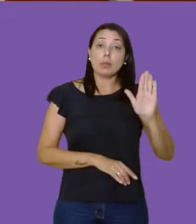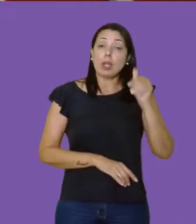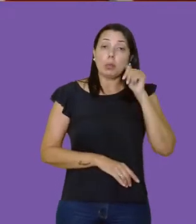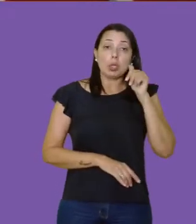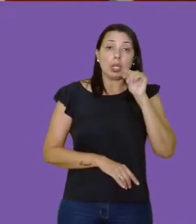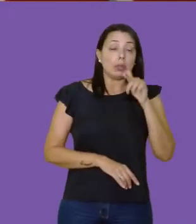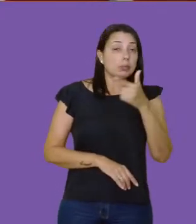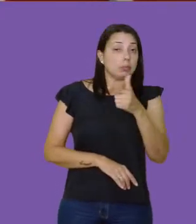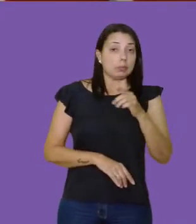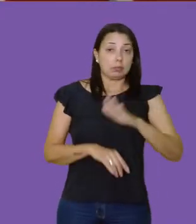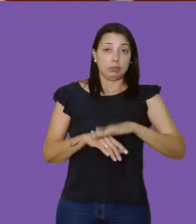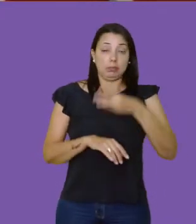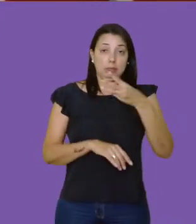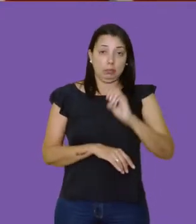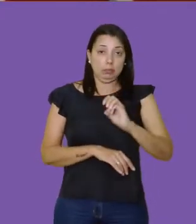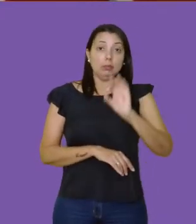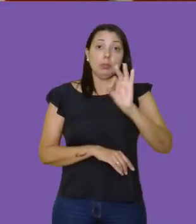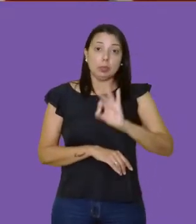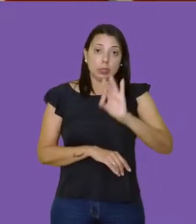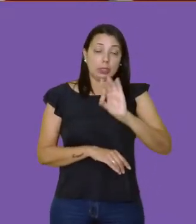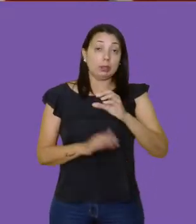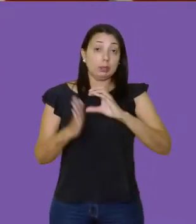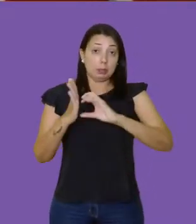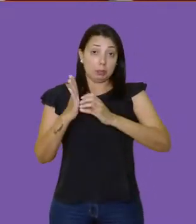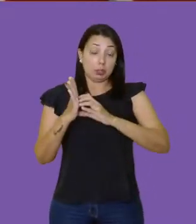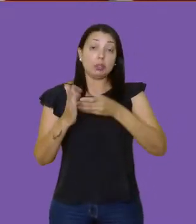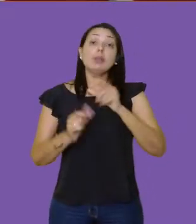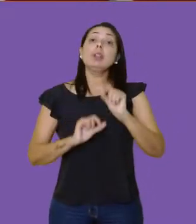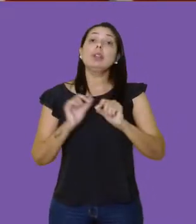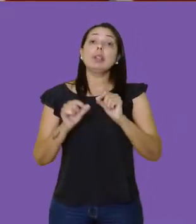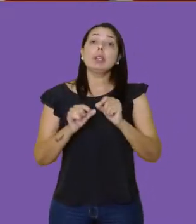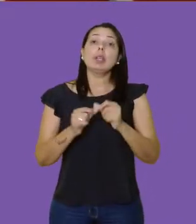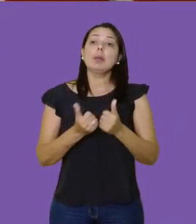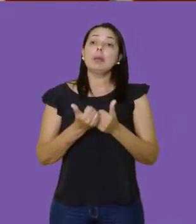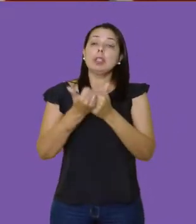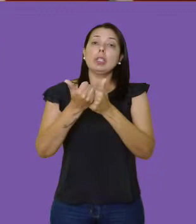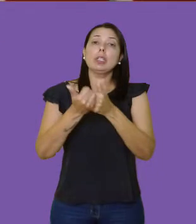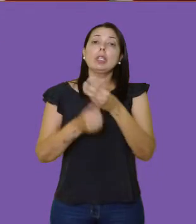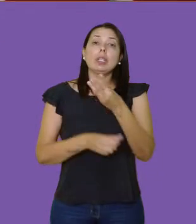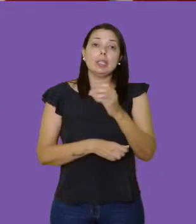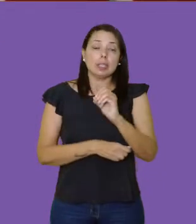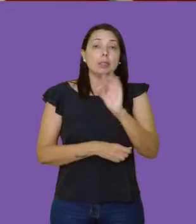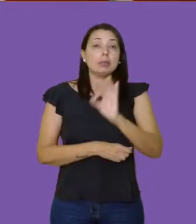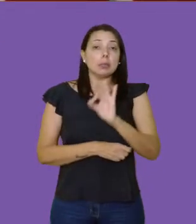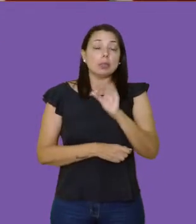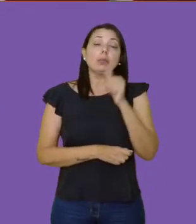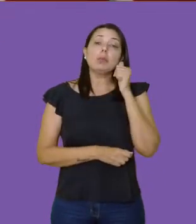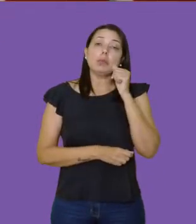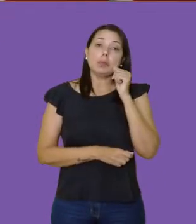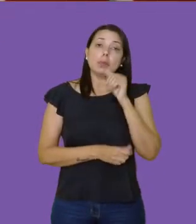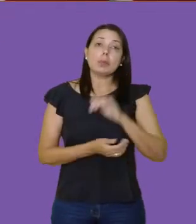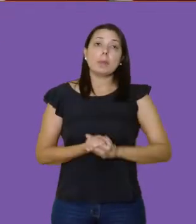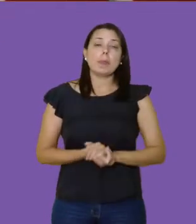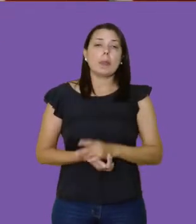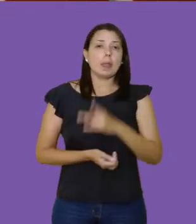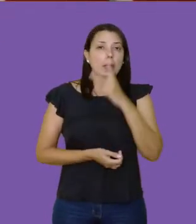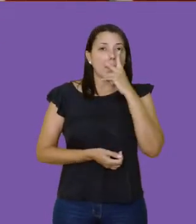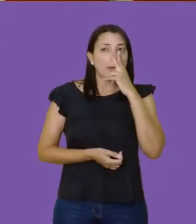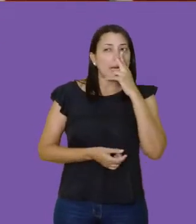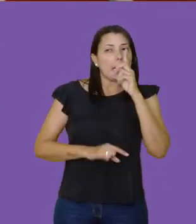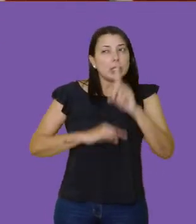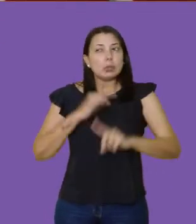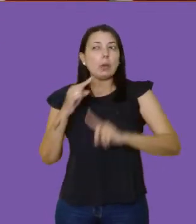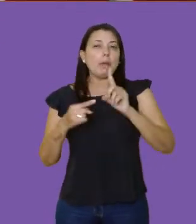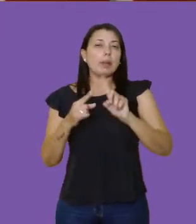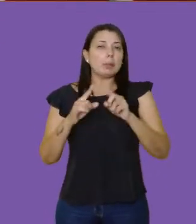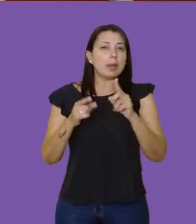não vão ter mais os 30%, os partidos não vão ter que preencher 30% das candidaturas com mulheres. Parece um avanço, mas